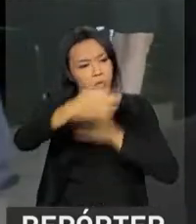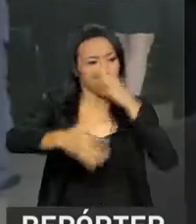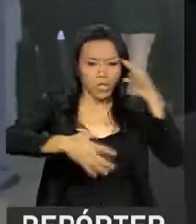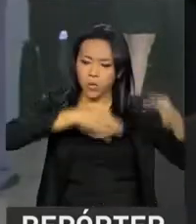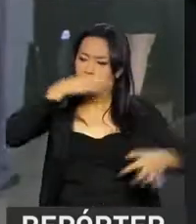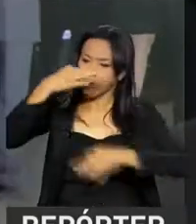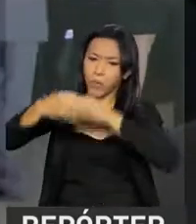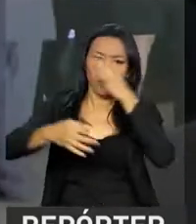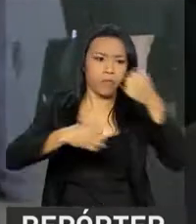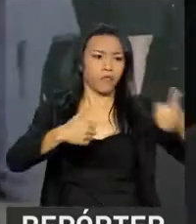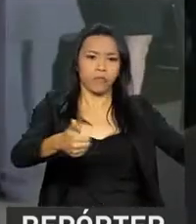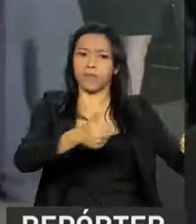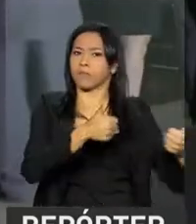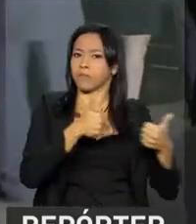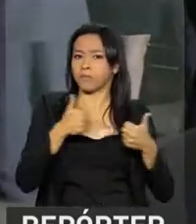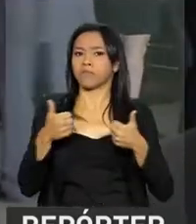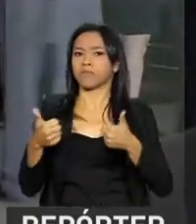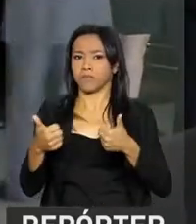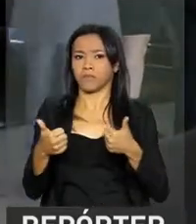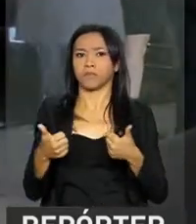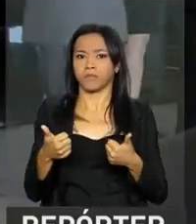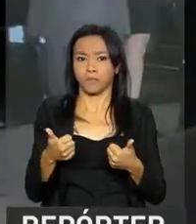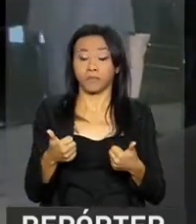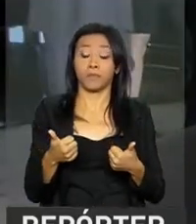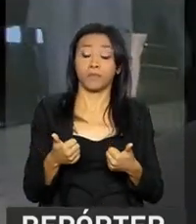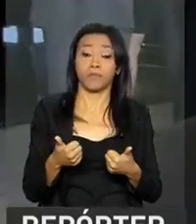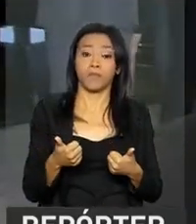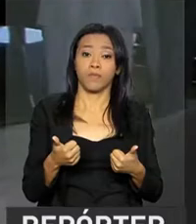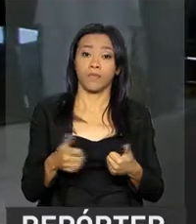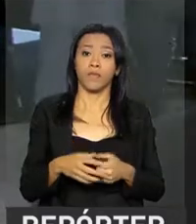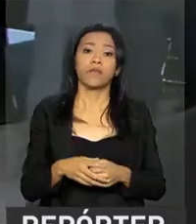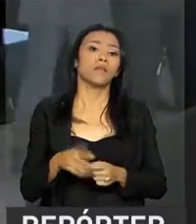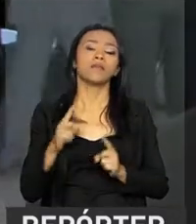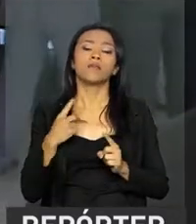bem consideradas, né?